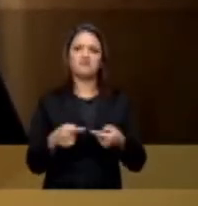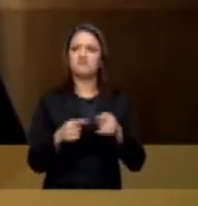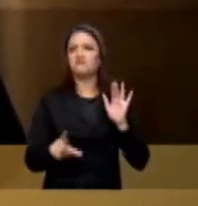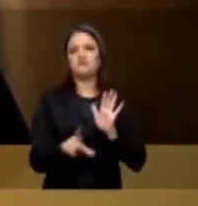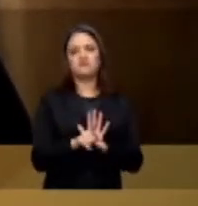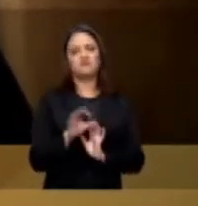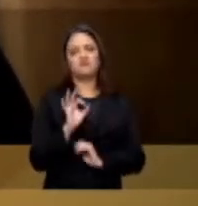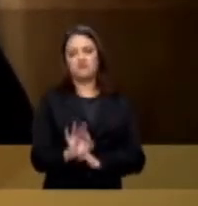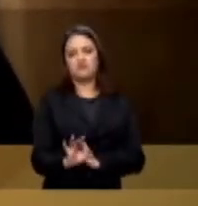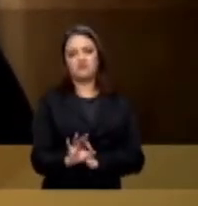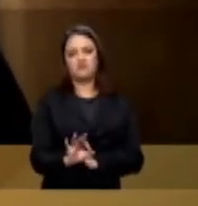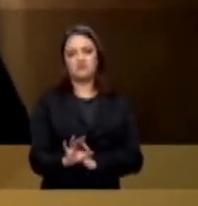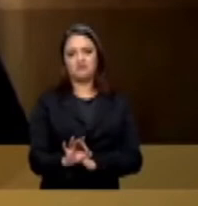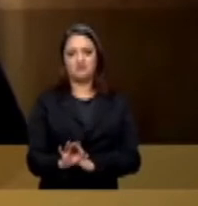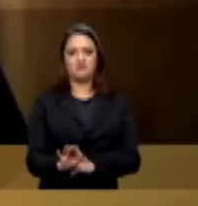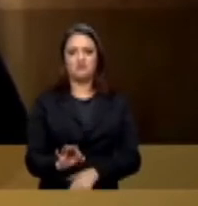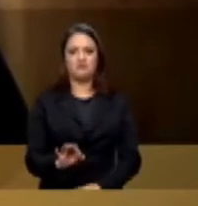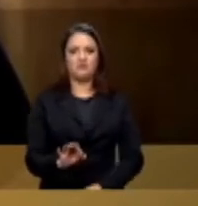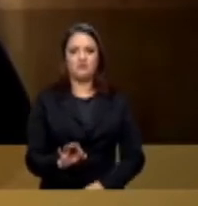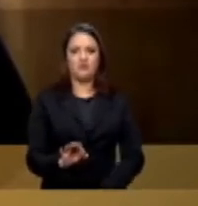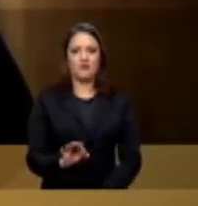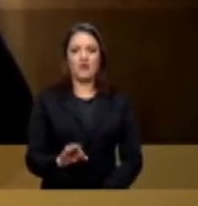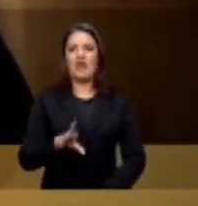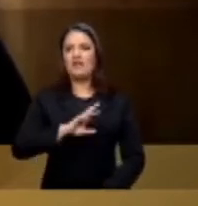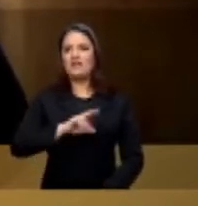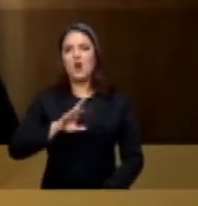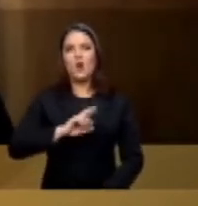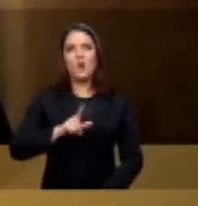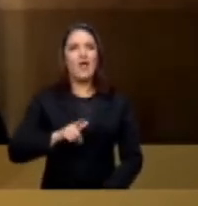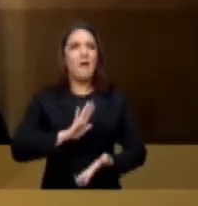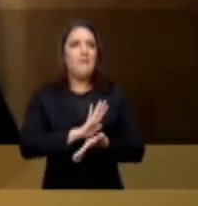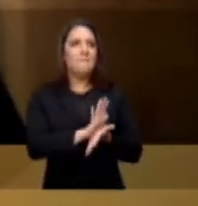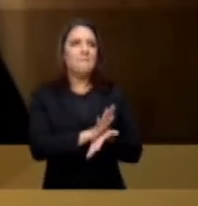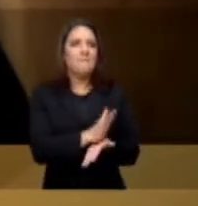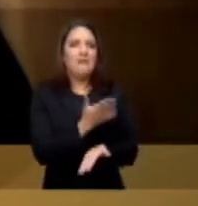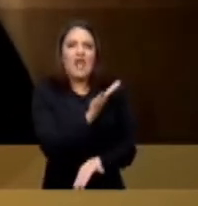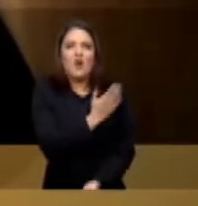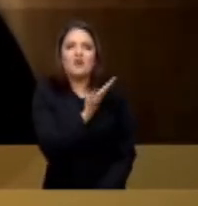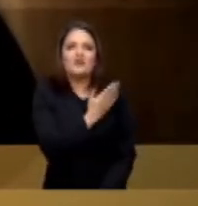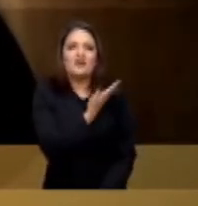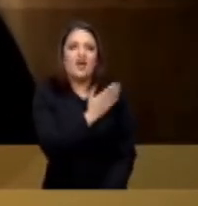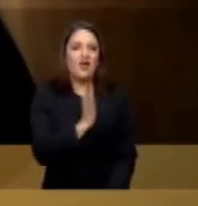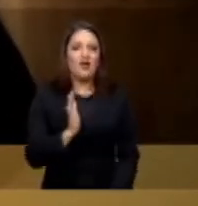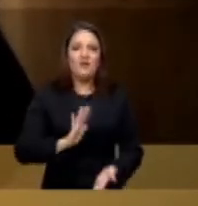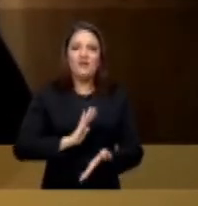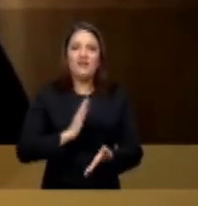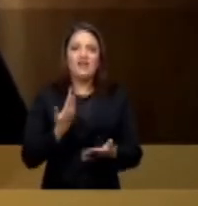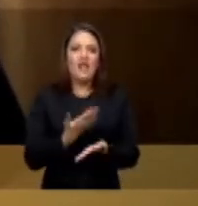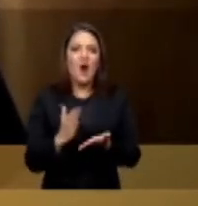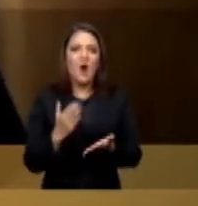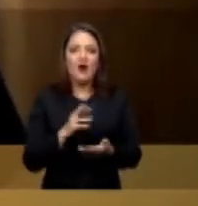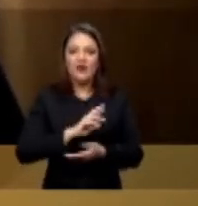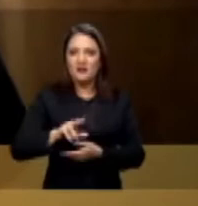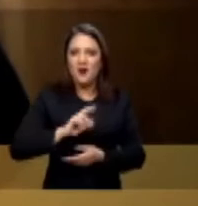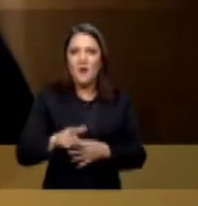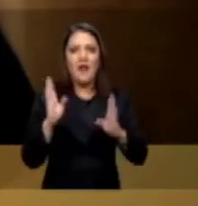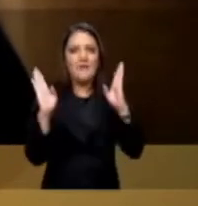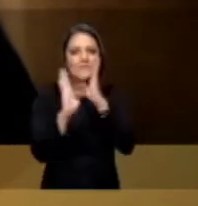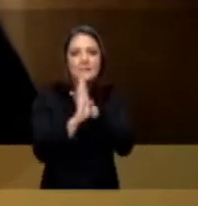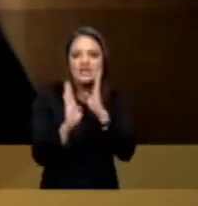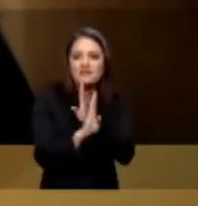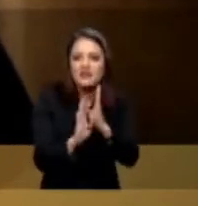escolha ilegítima. Não se trata de preconceito, não se trata de perseguição, não se trata